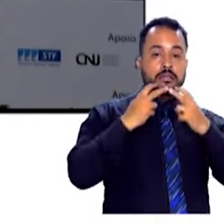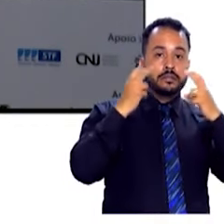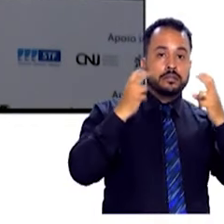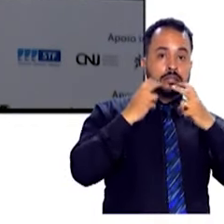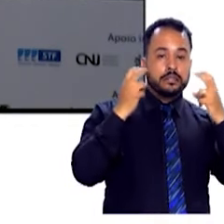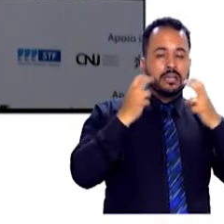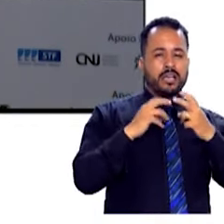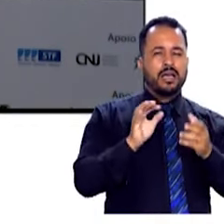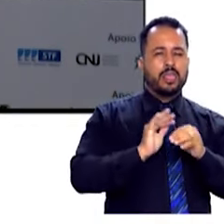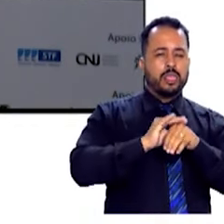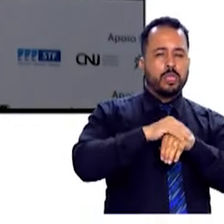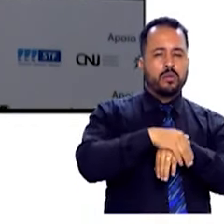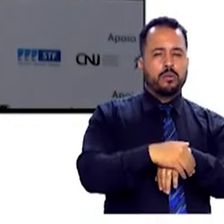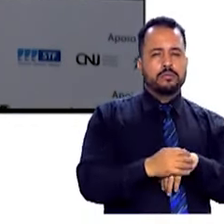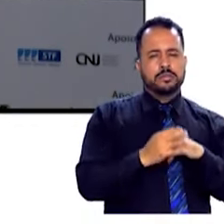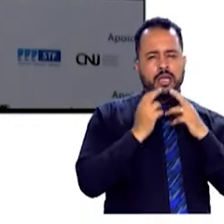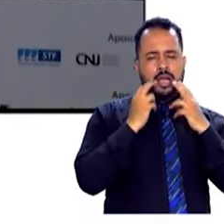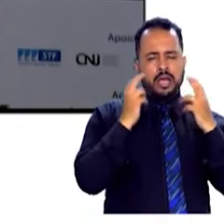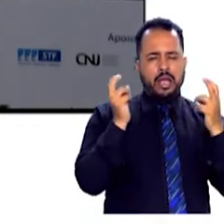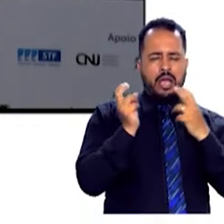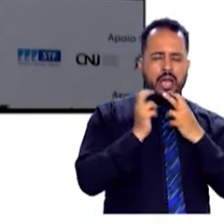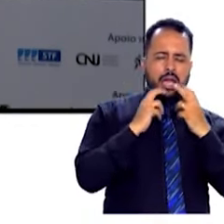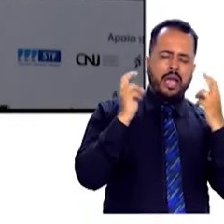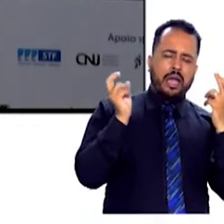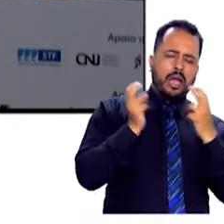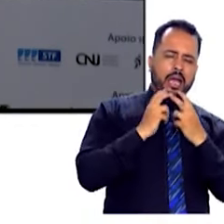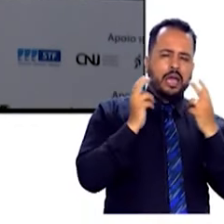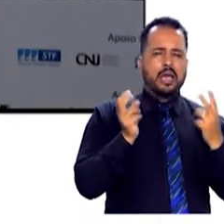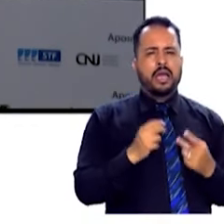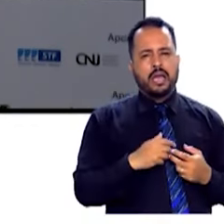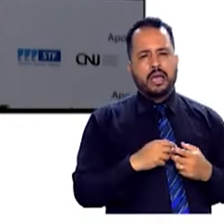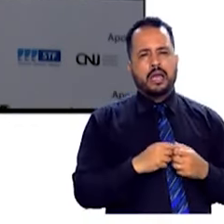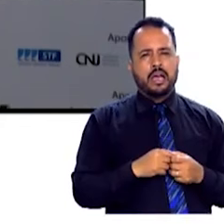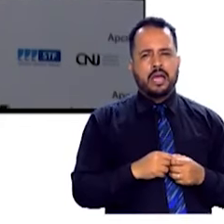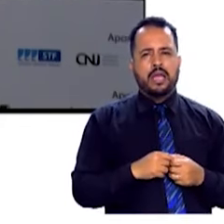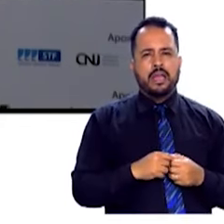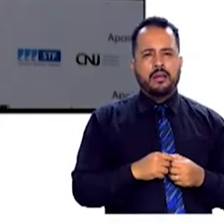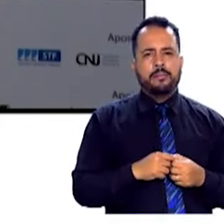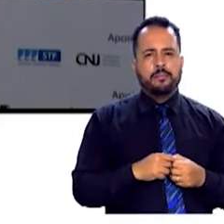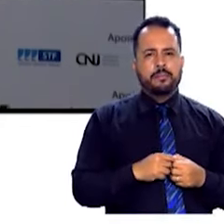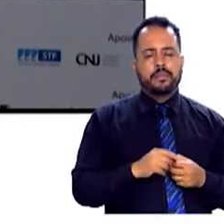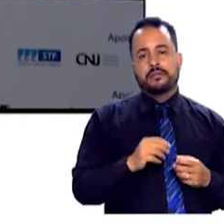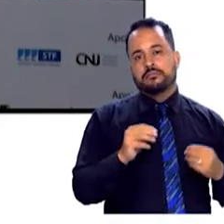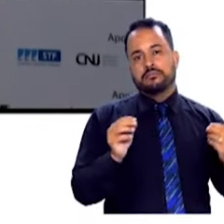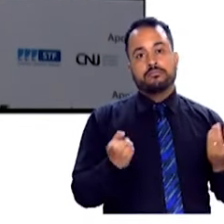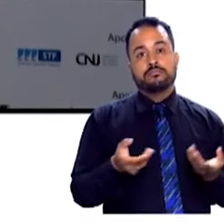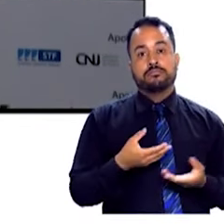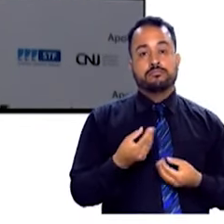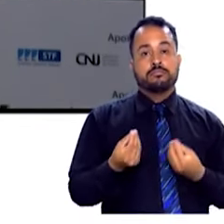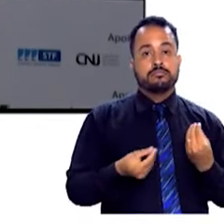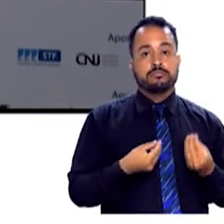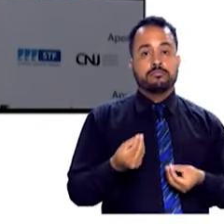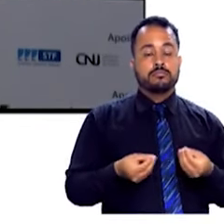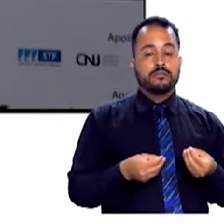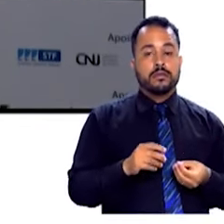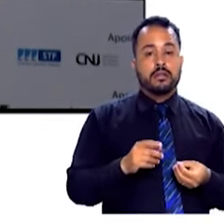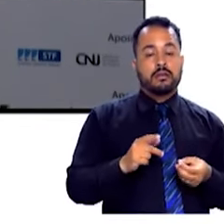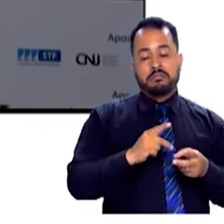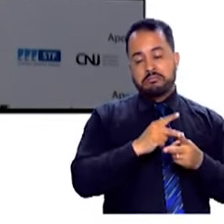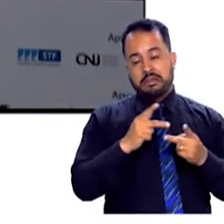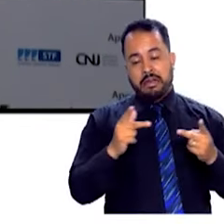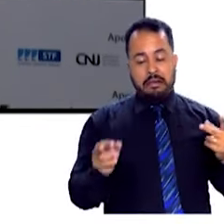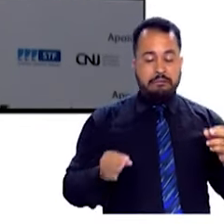de noite e a a enfim jogar objetos